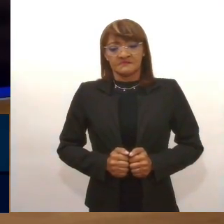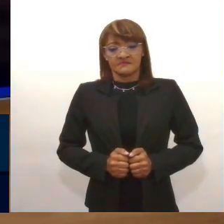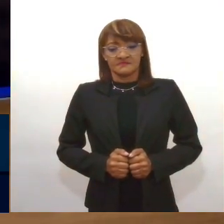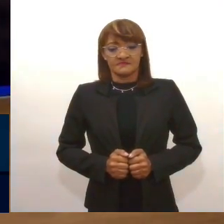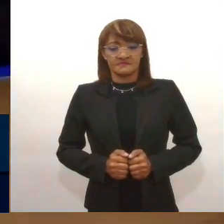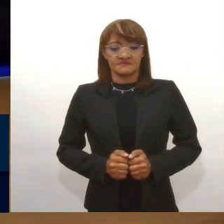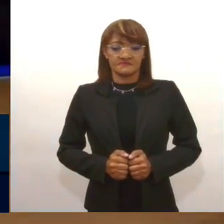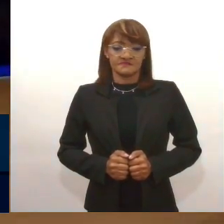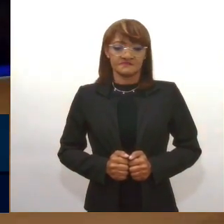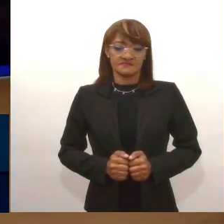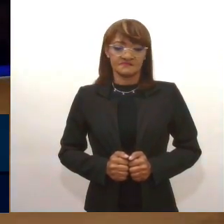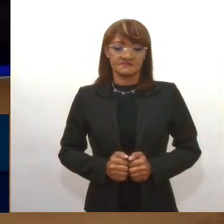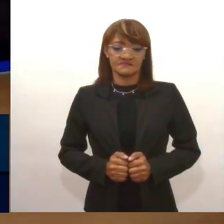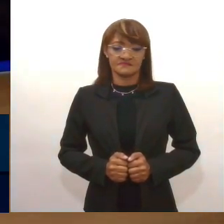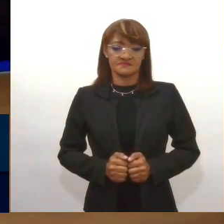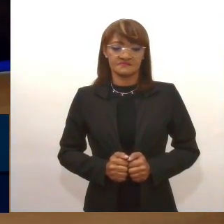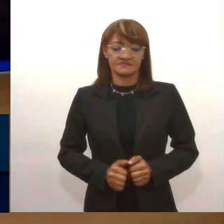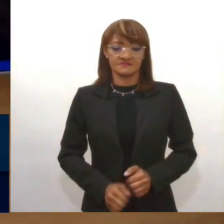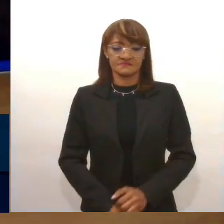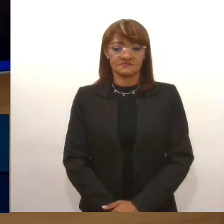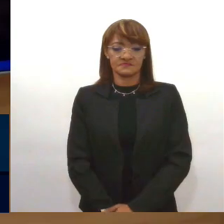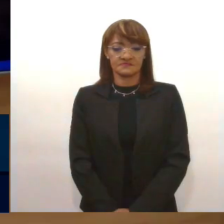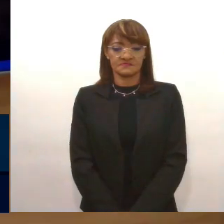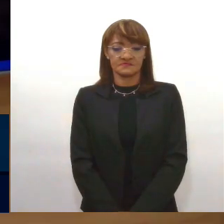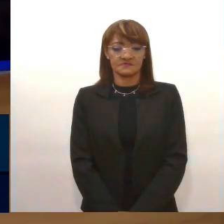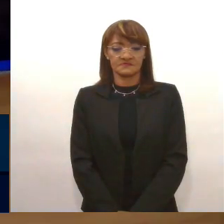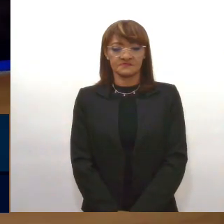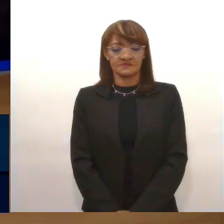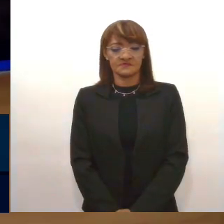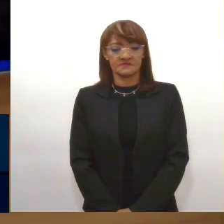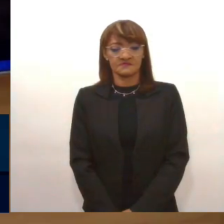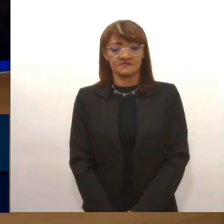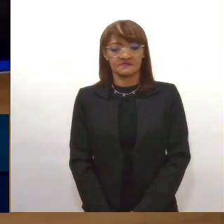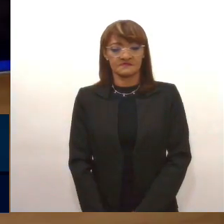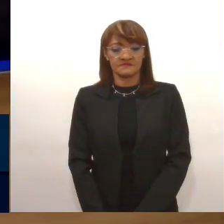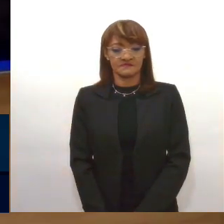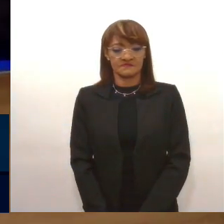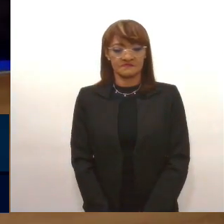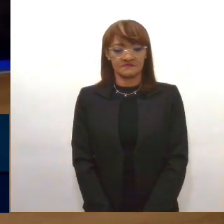pronunciamento tem tem mas